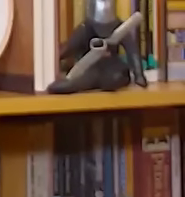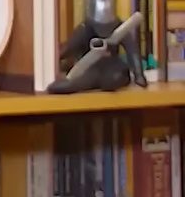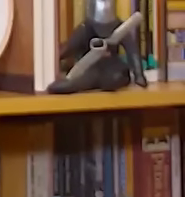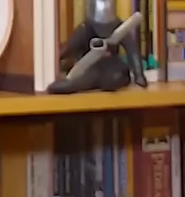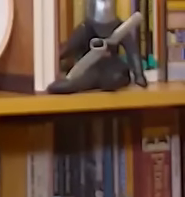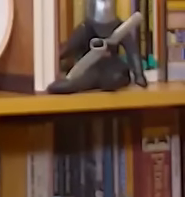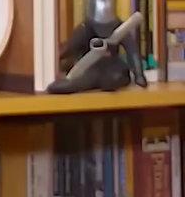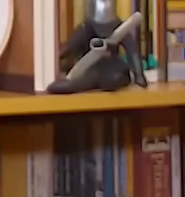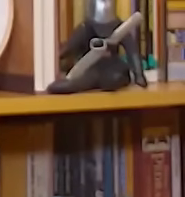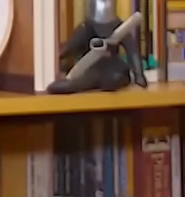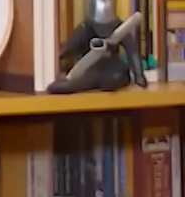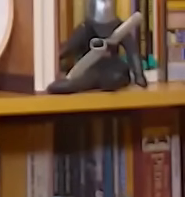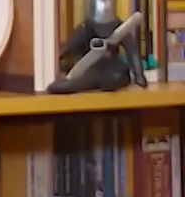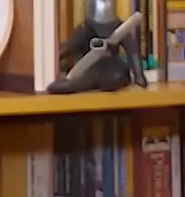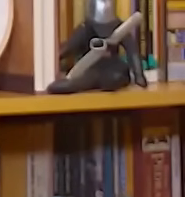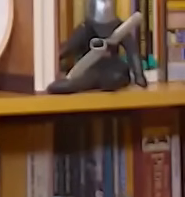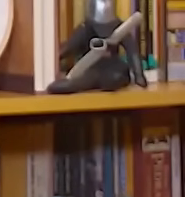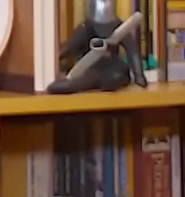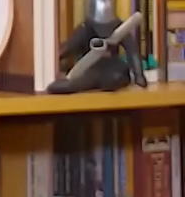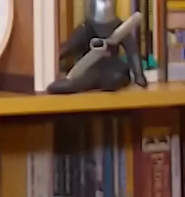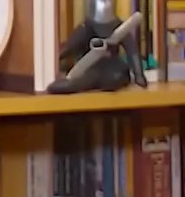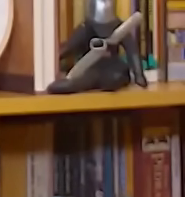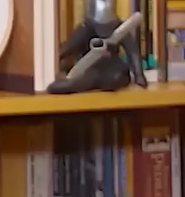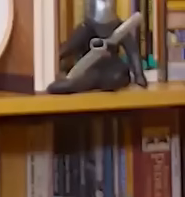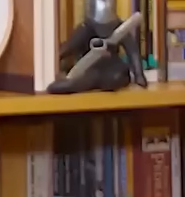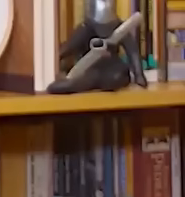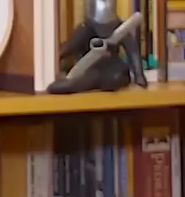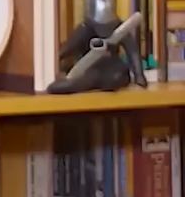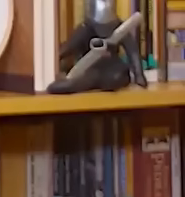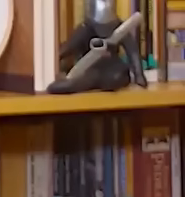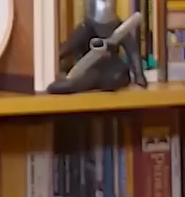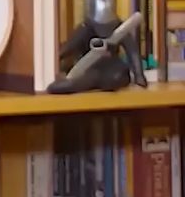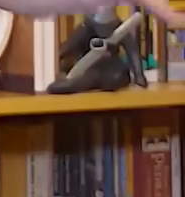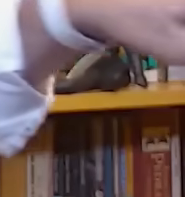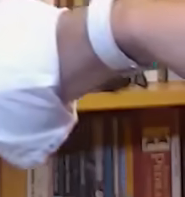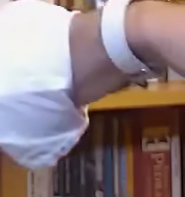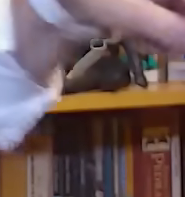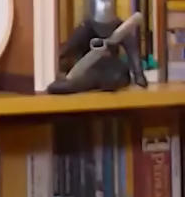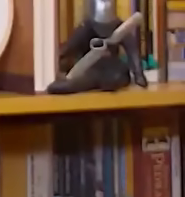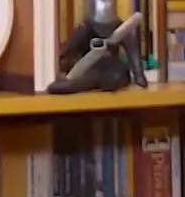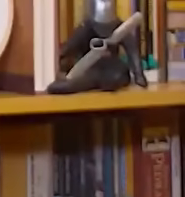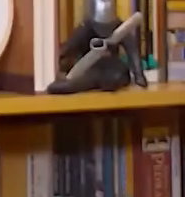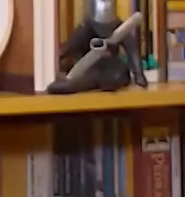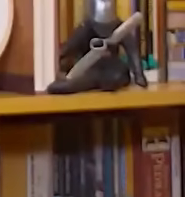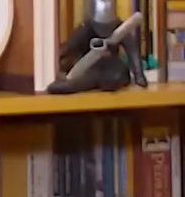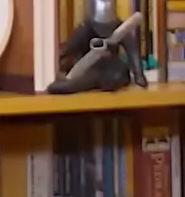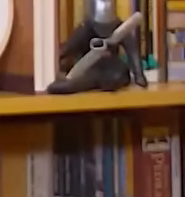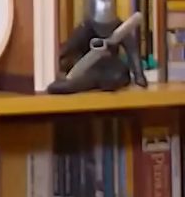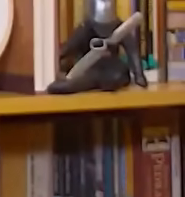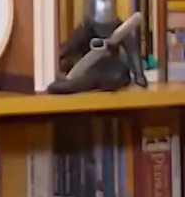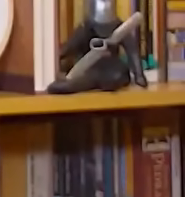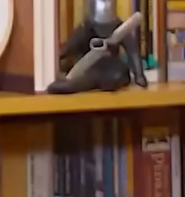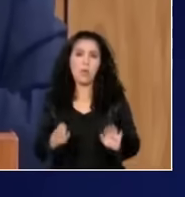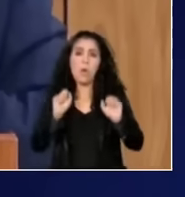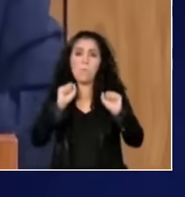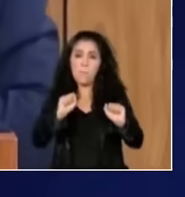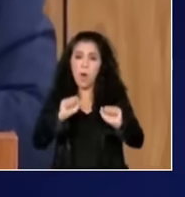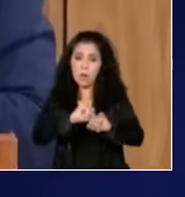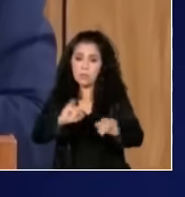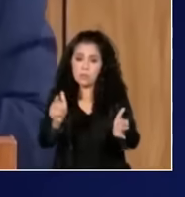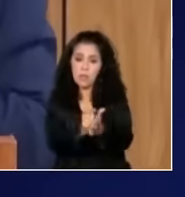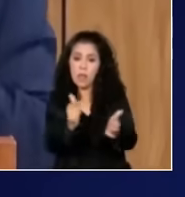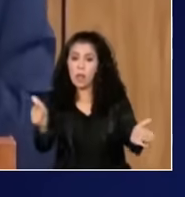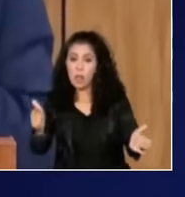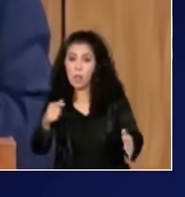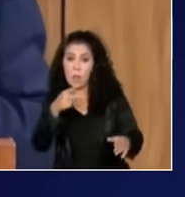data, tudo a gente fala. Agora, eu não posso concordar nem com essa fala que o senhor fez agora, nem com essa outra que vem aqui. Vai, diga, por favor. O presidente